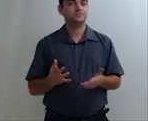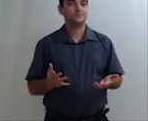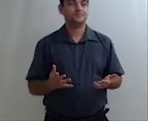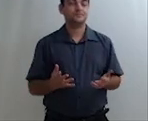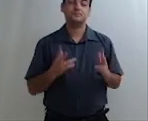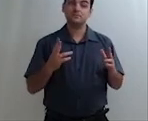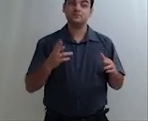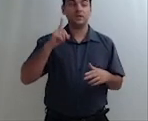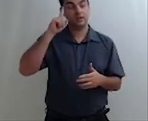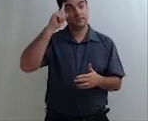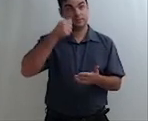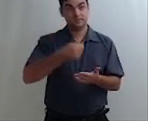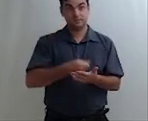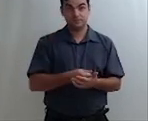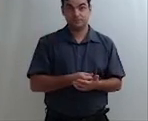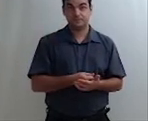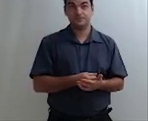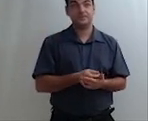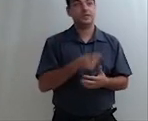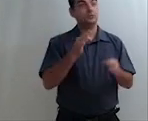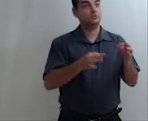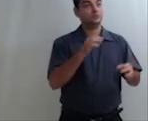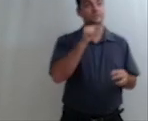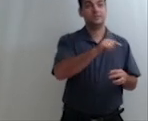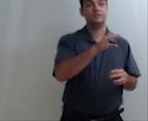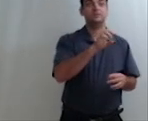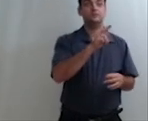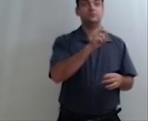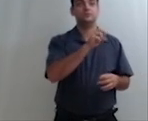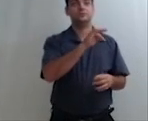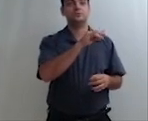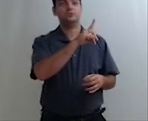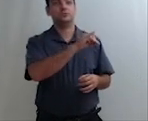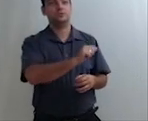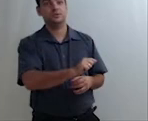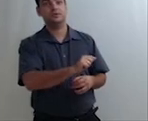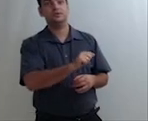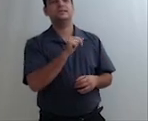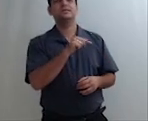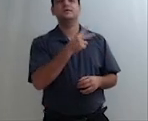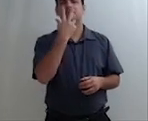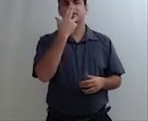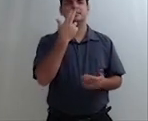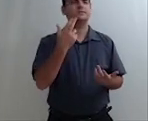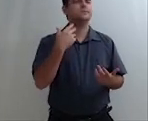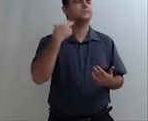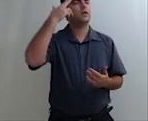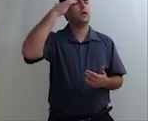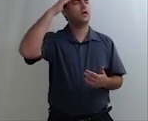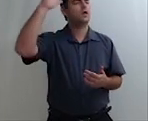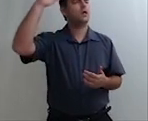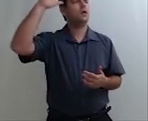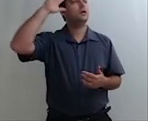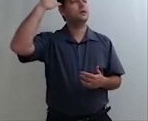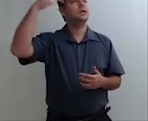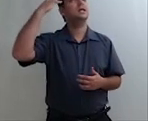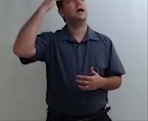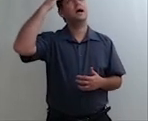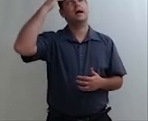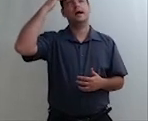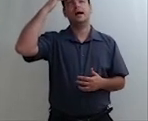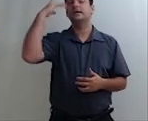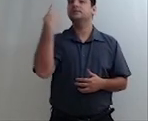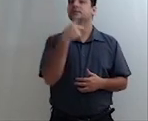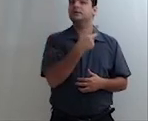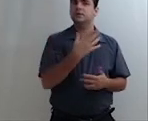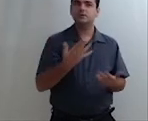decisão baseada no juiz da audiência de Custódia Ela é completamente ilusória ele partiu de uma presunção Por